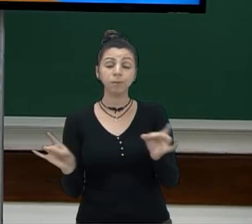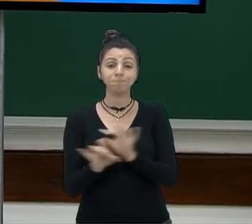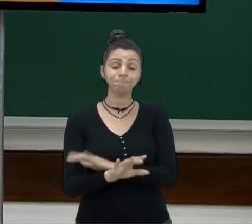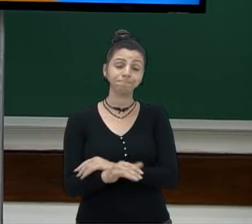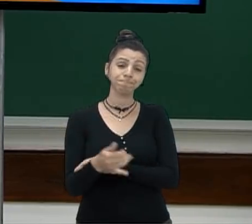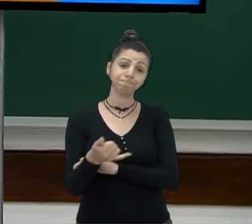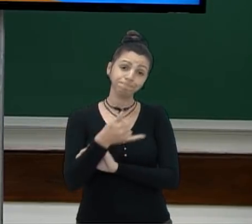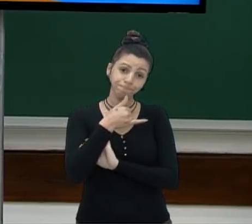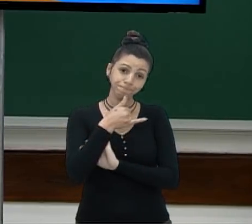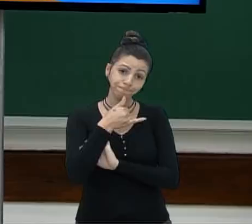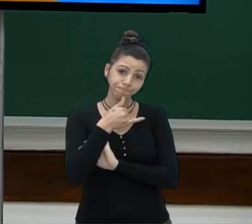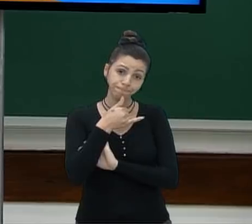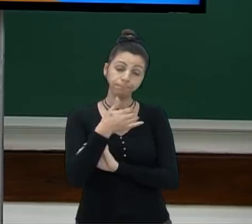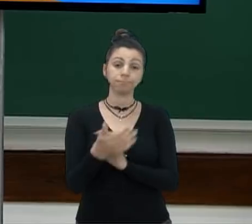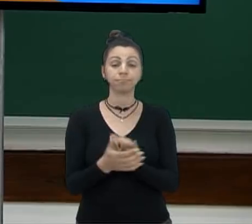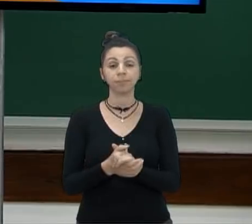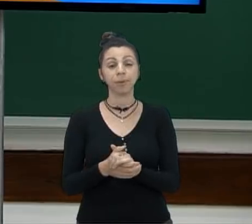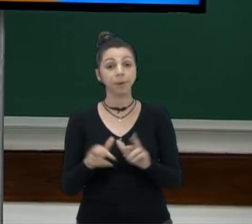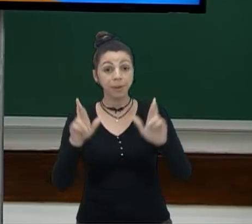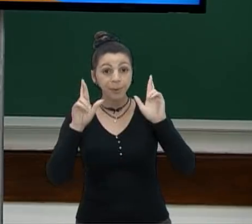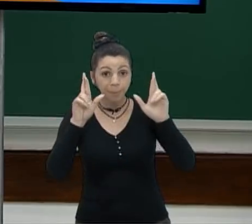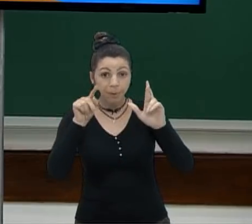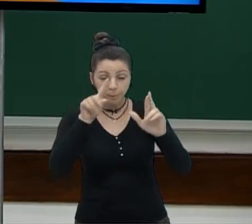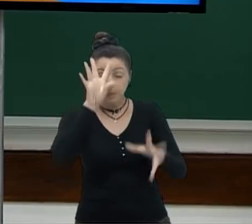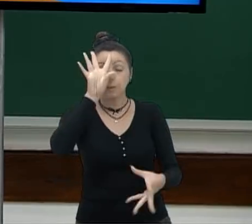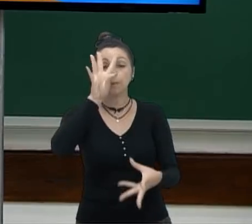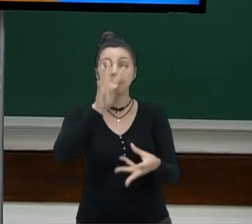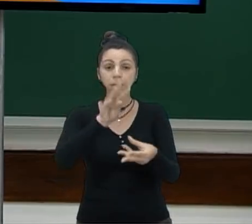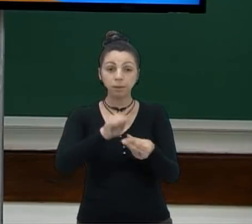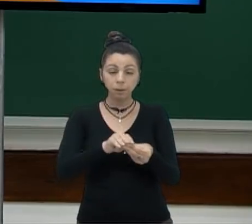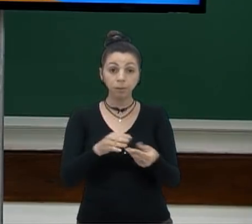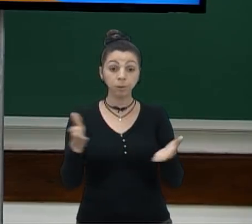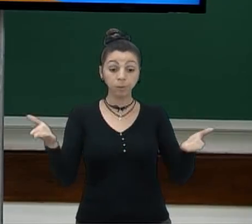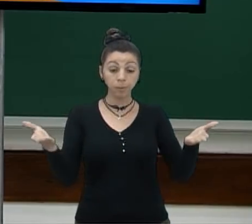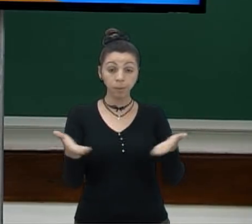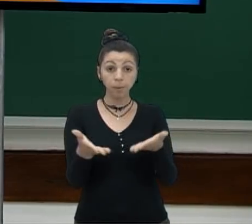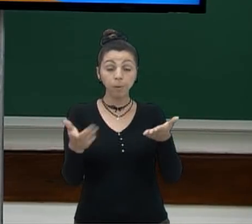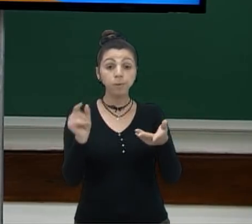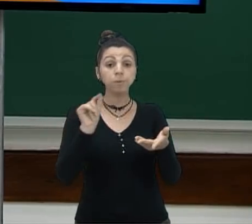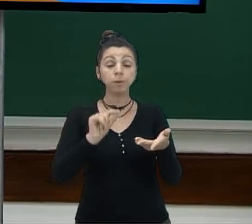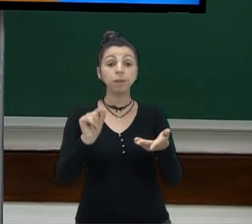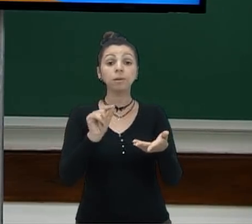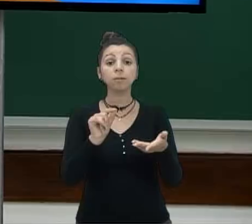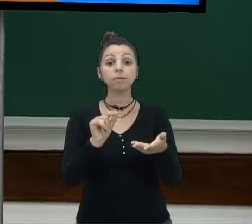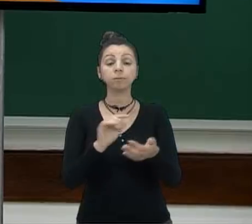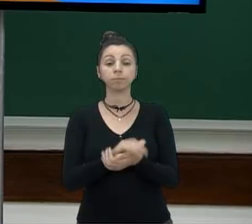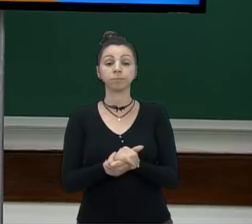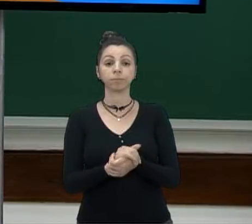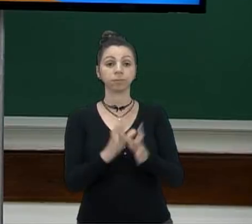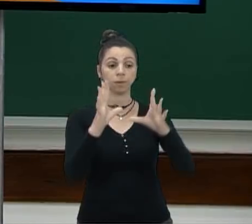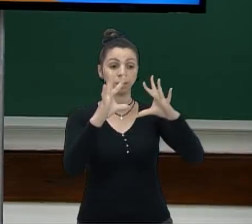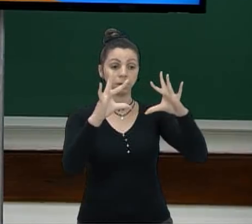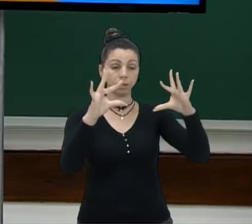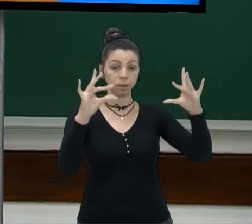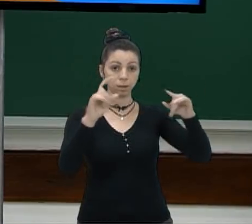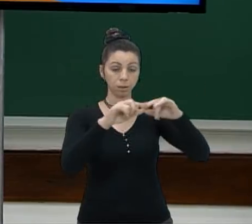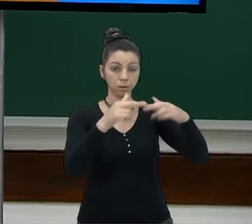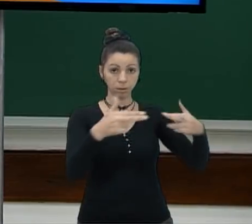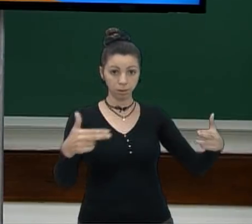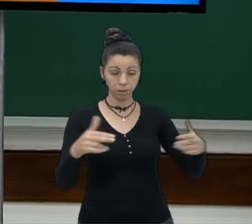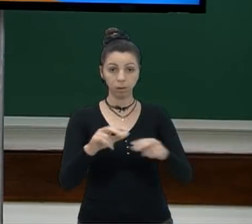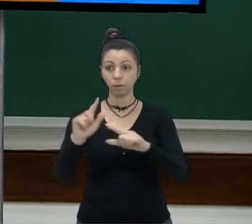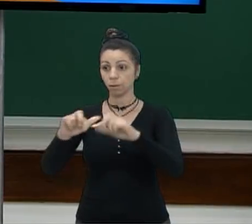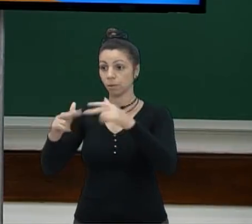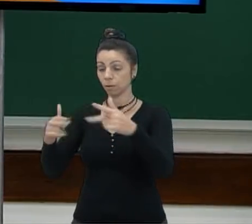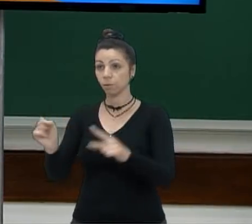que é bom passa rápido. Então, espero que vocês tenham entendido que hoje nós falamos dos materiais líquidos e gasosos